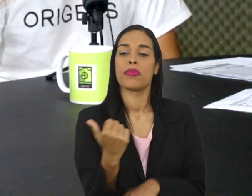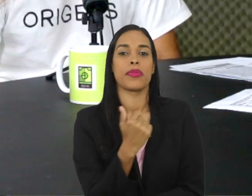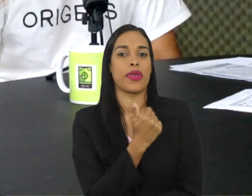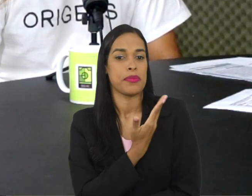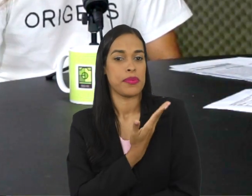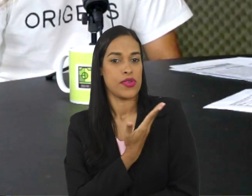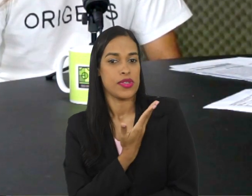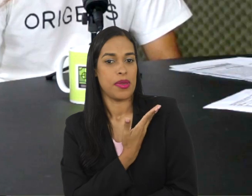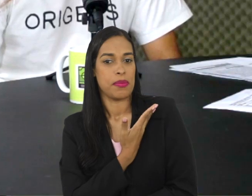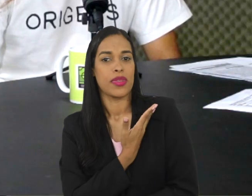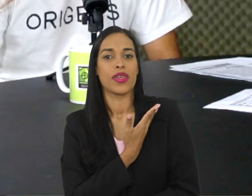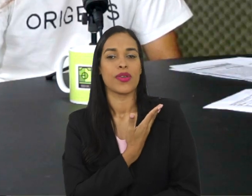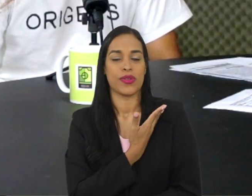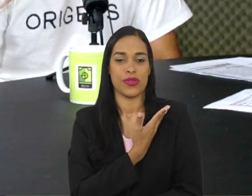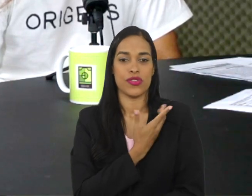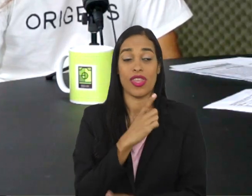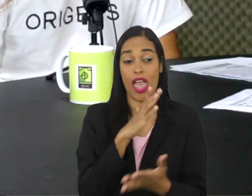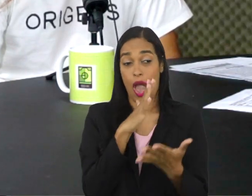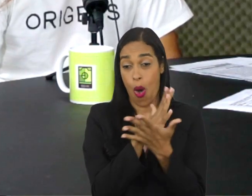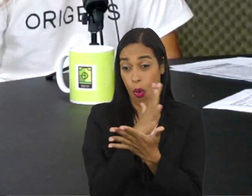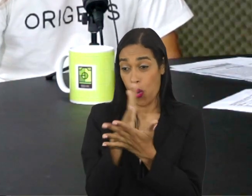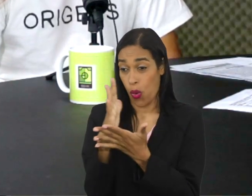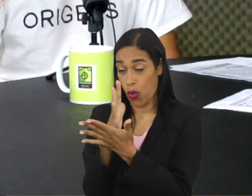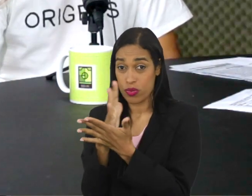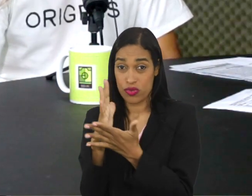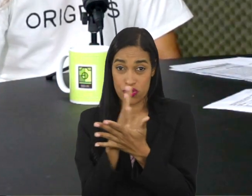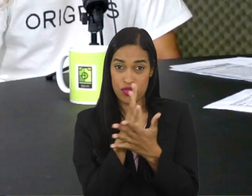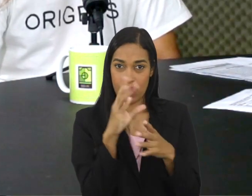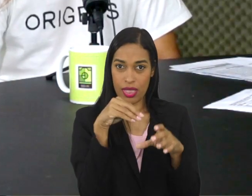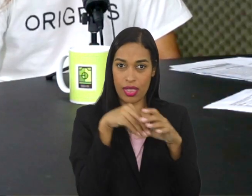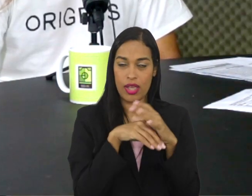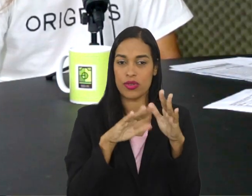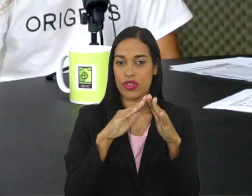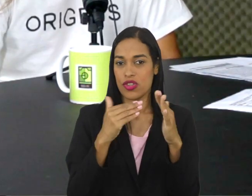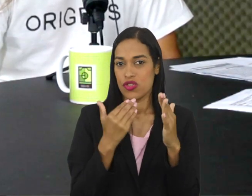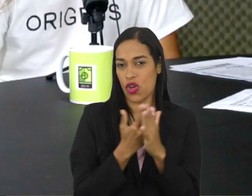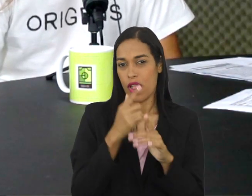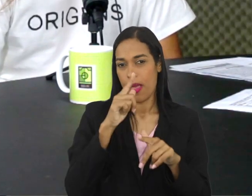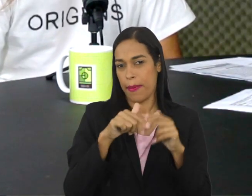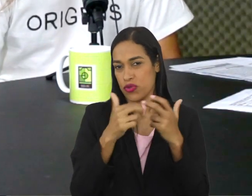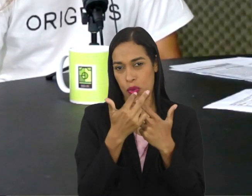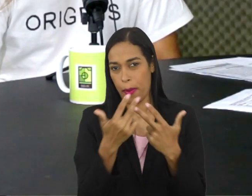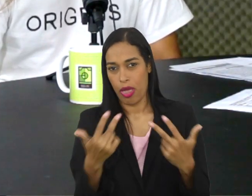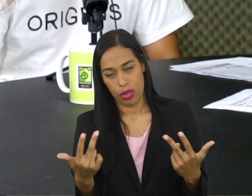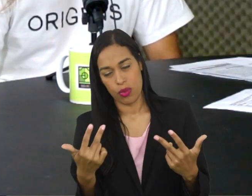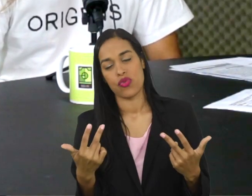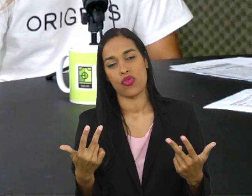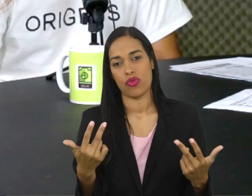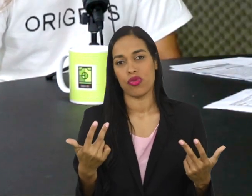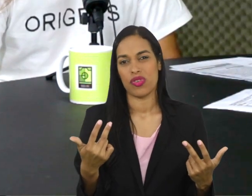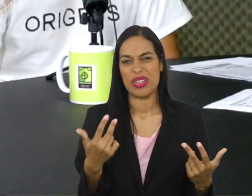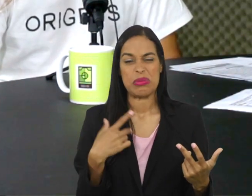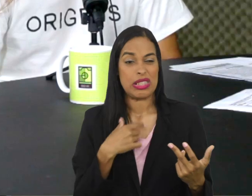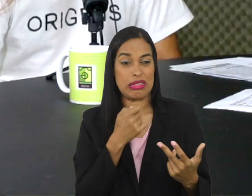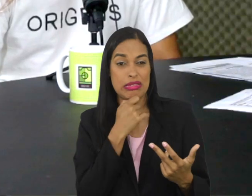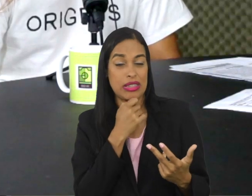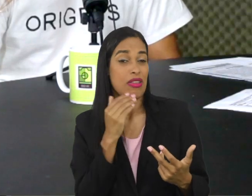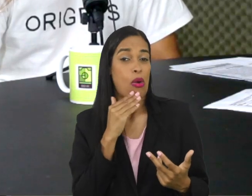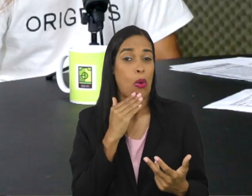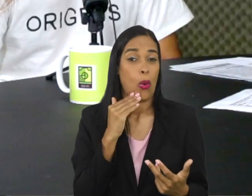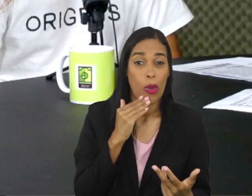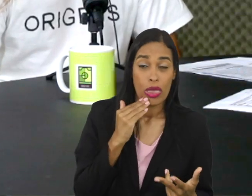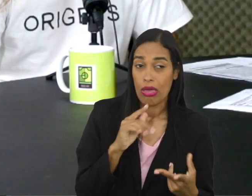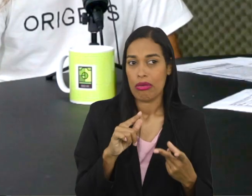amigos. Daí tinha alguns instrumentos na escola, só que eram